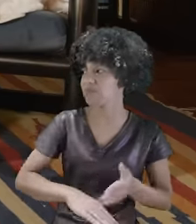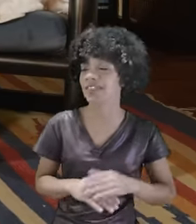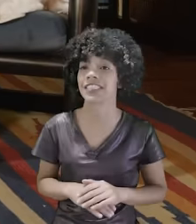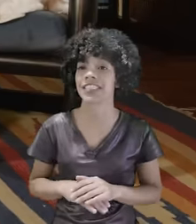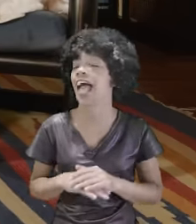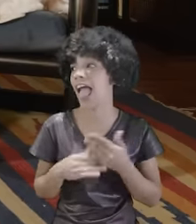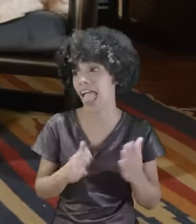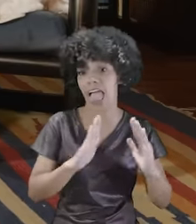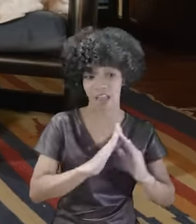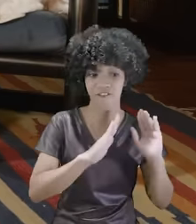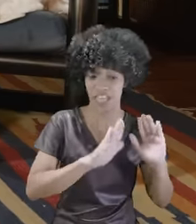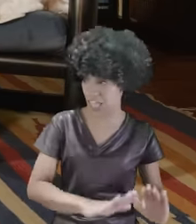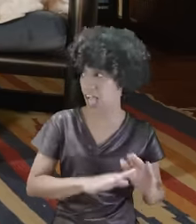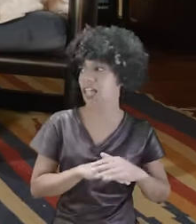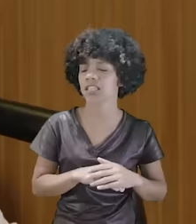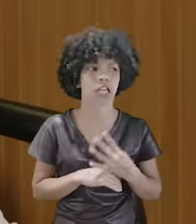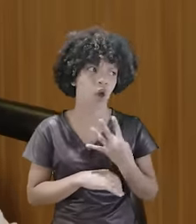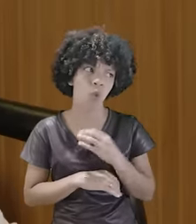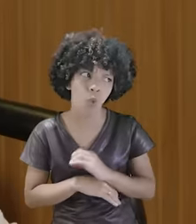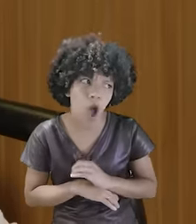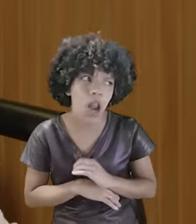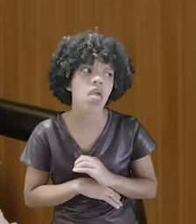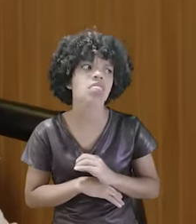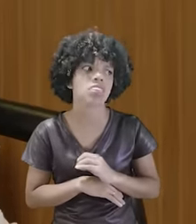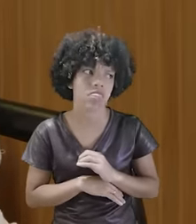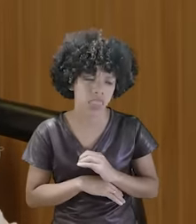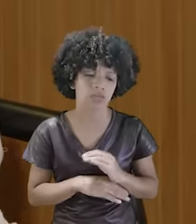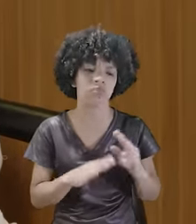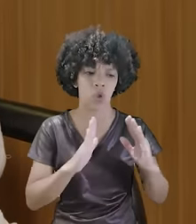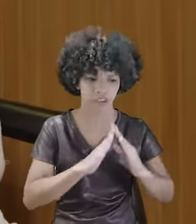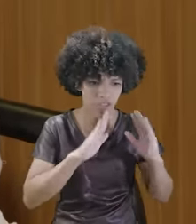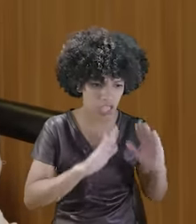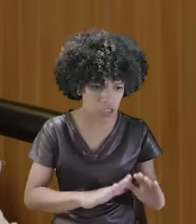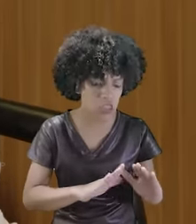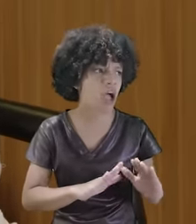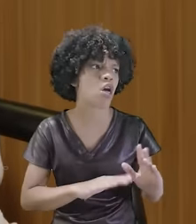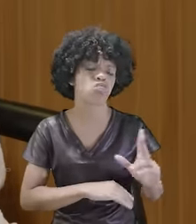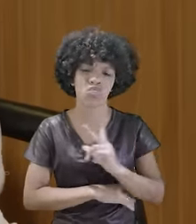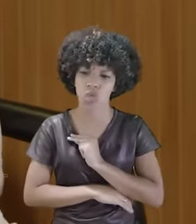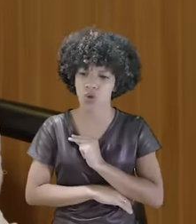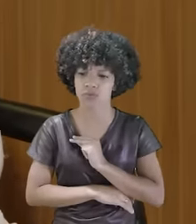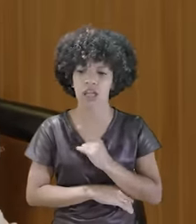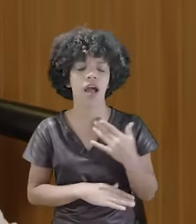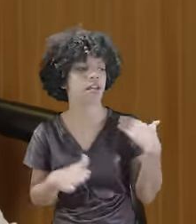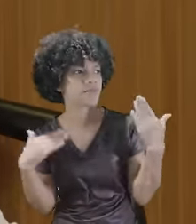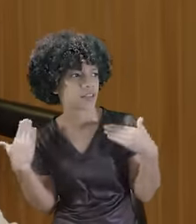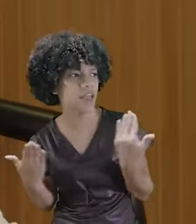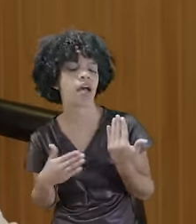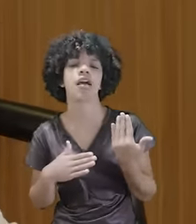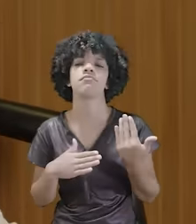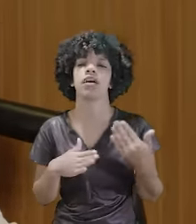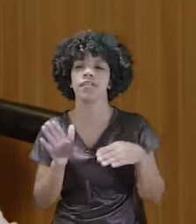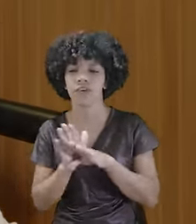quarentena foi complicada né a quarentena foi muito difícil antes ele está e levar as crianças crianças